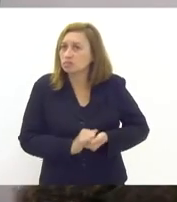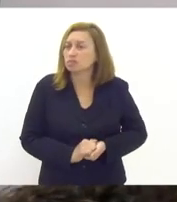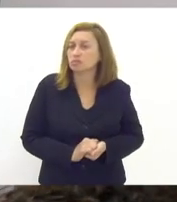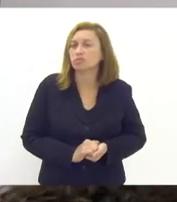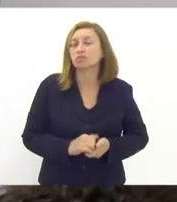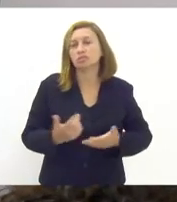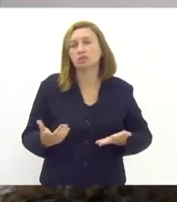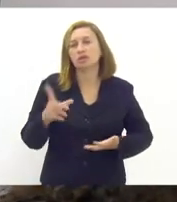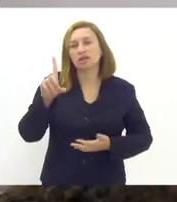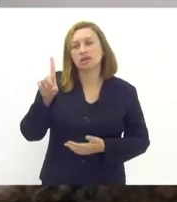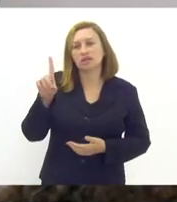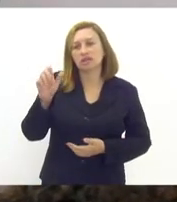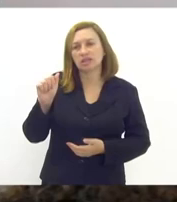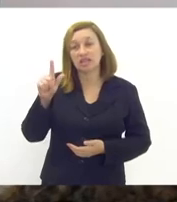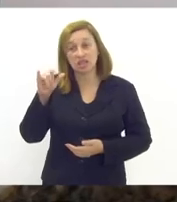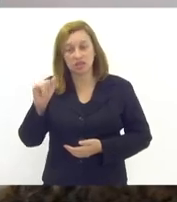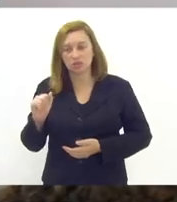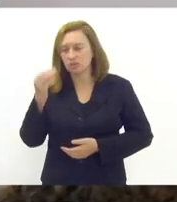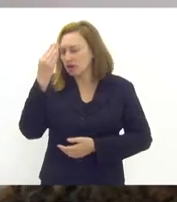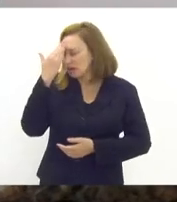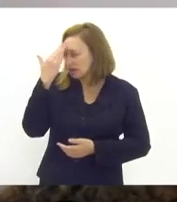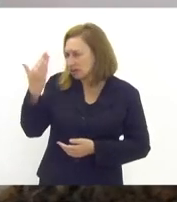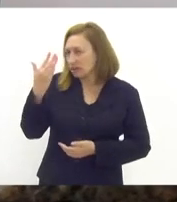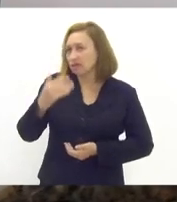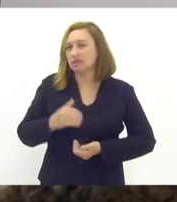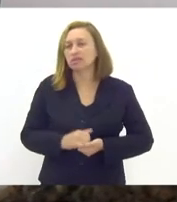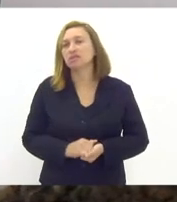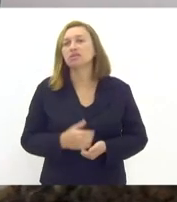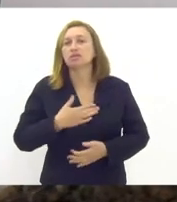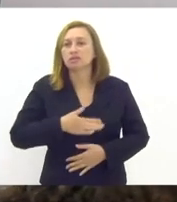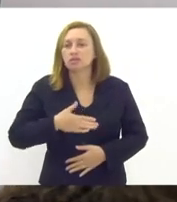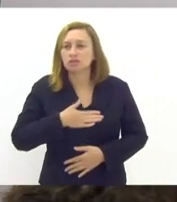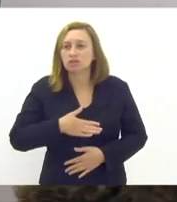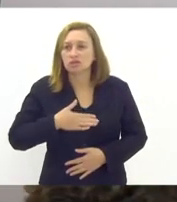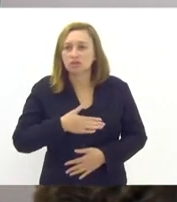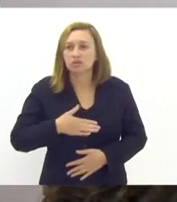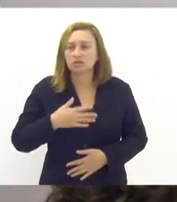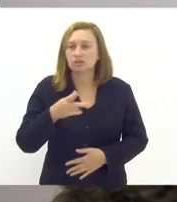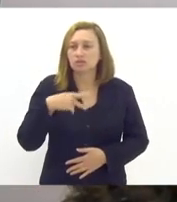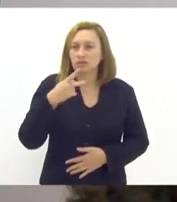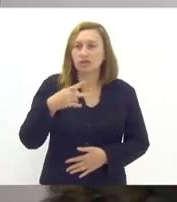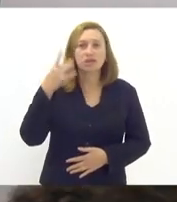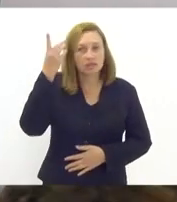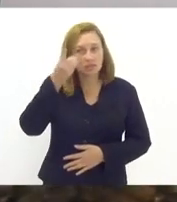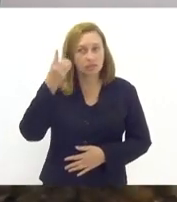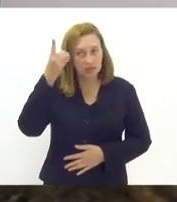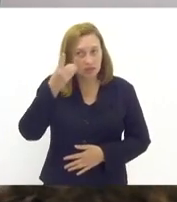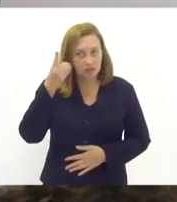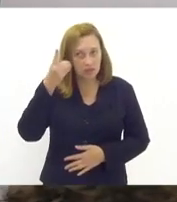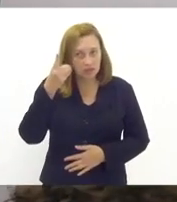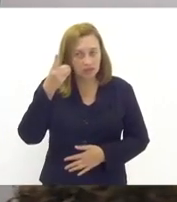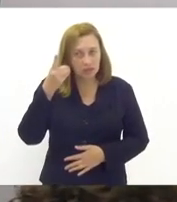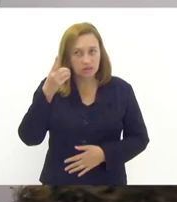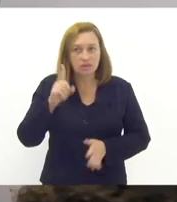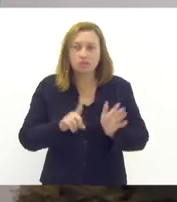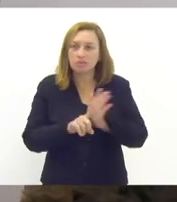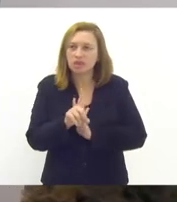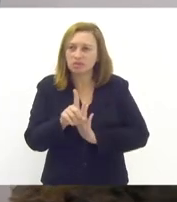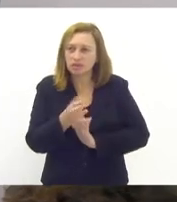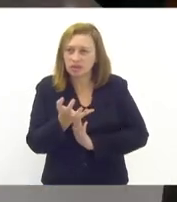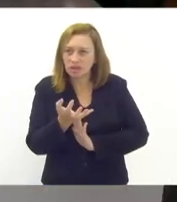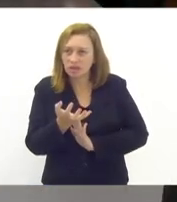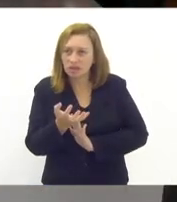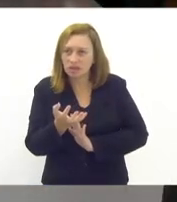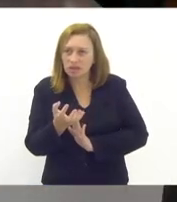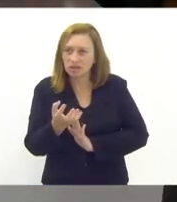Danilo, a gente agradece muito. Gostaria de indagar as senhoras deputadas se desejam fazer mais alguma pergunta ou